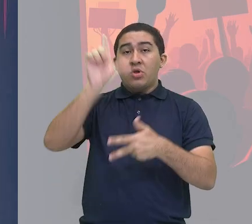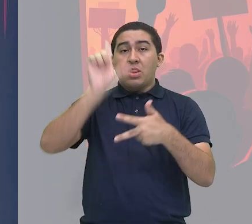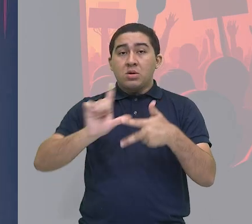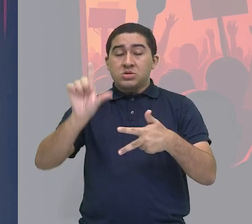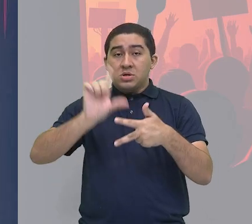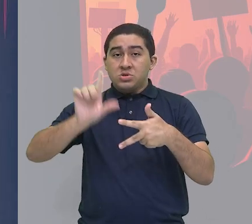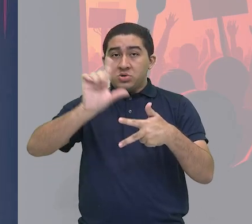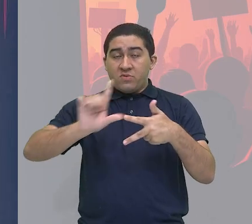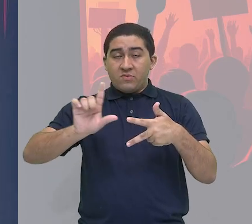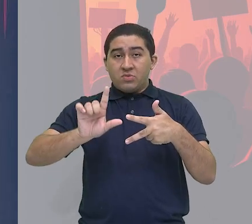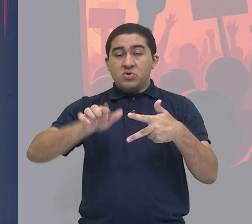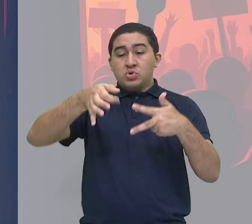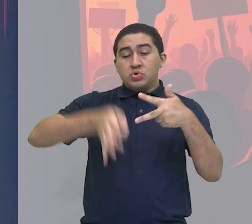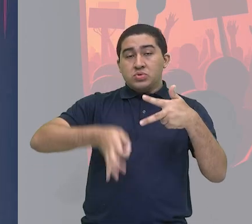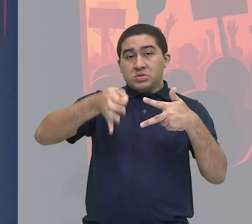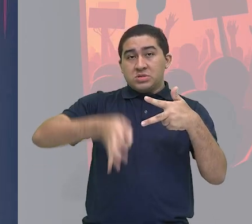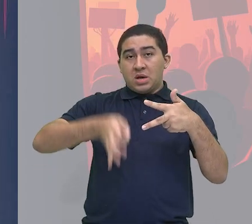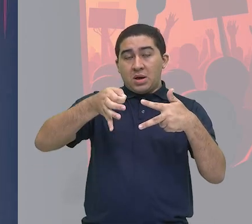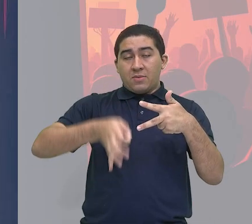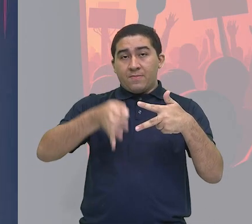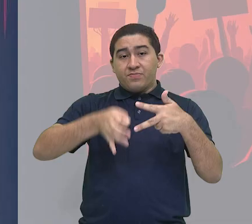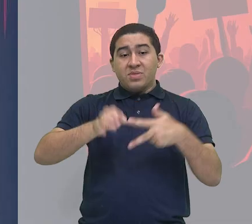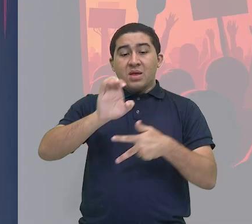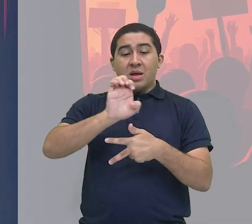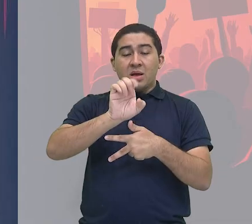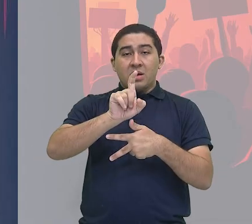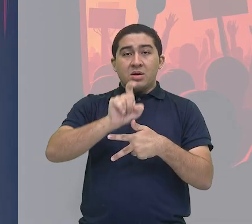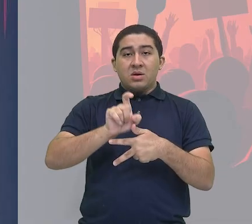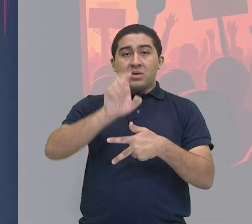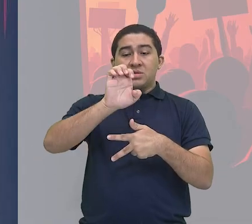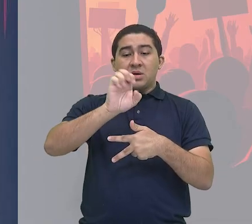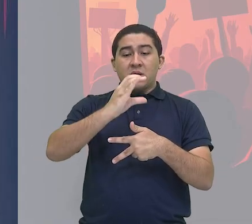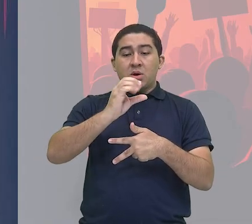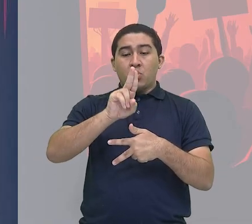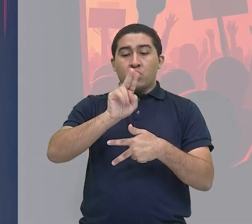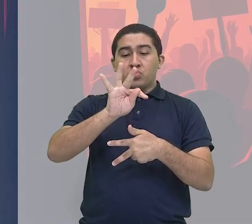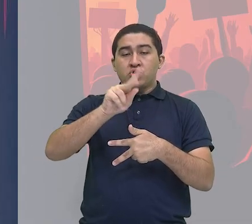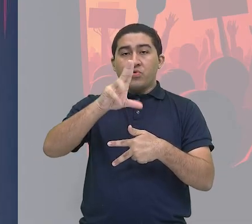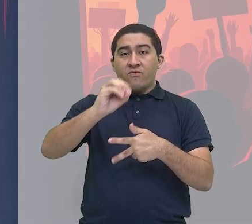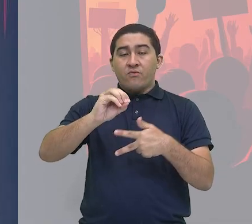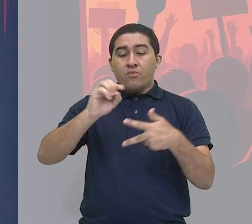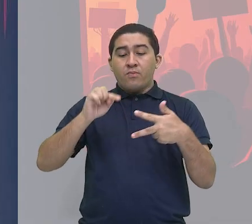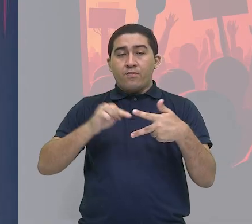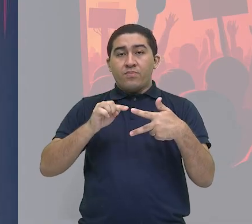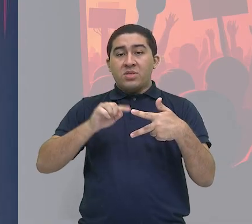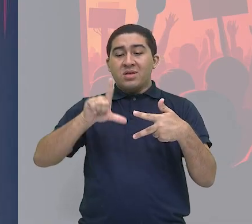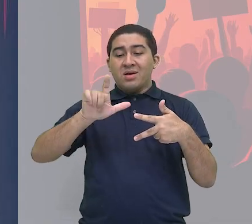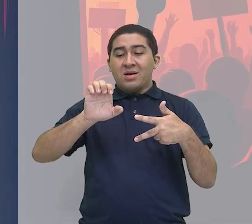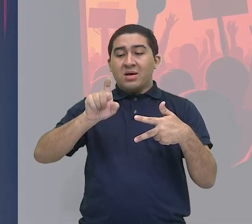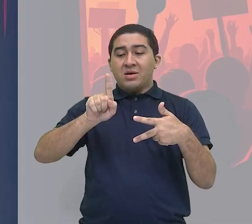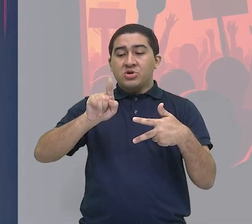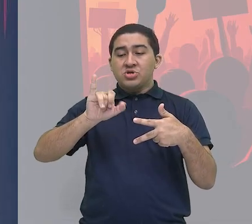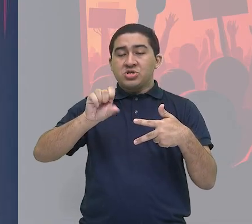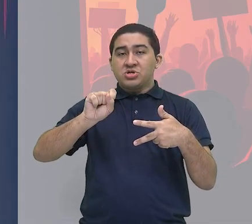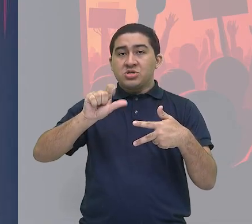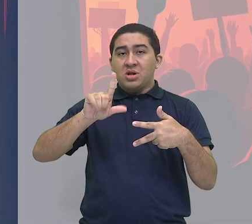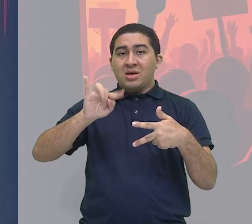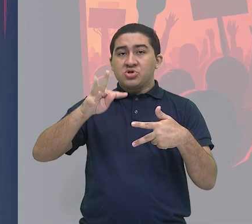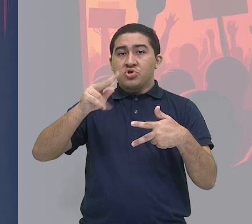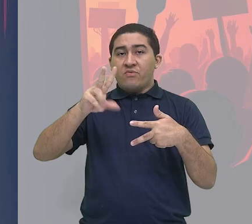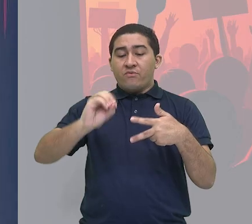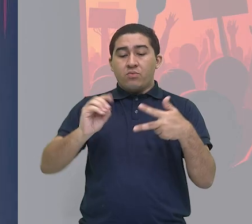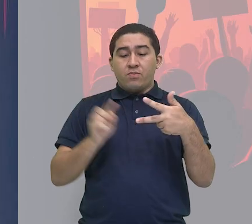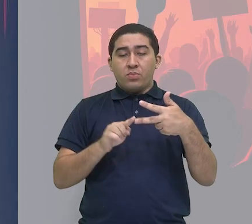poder legislativo e o poder judiciário. Tá? Então, o Estado democrático de direito, ele precisa